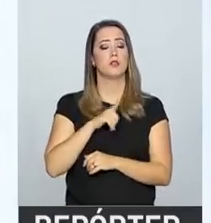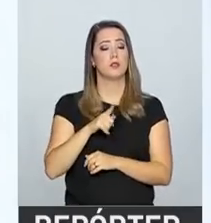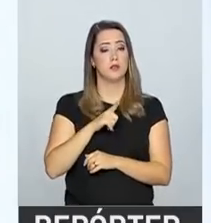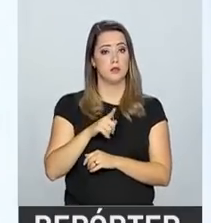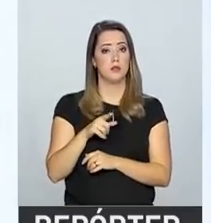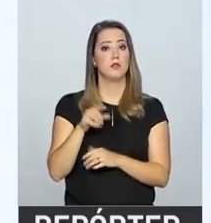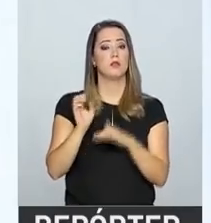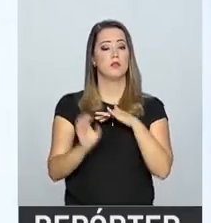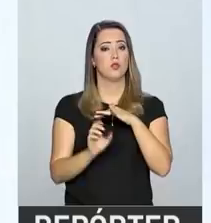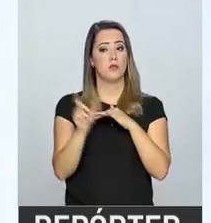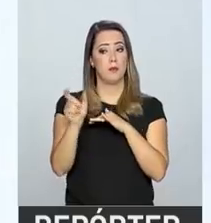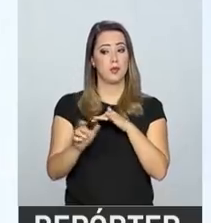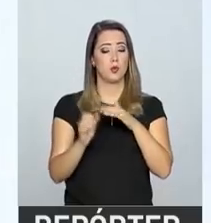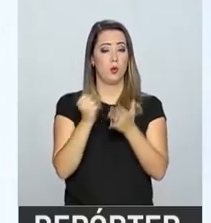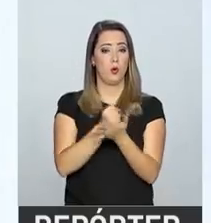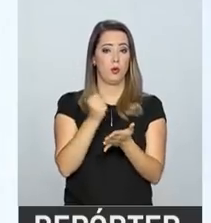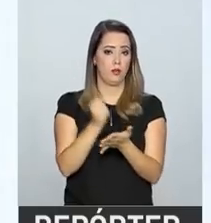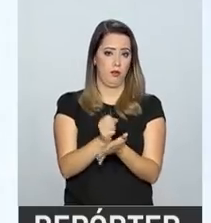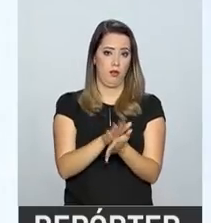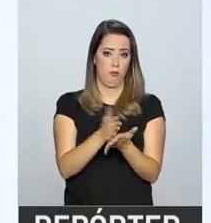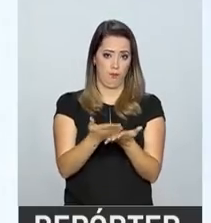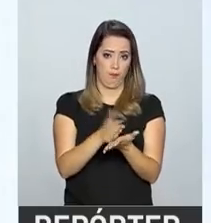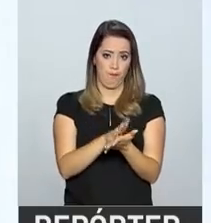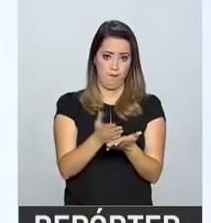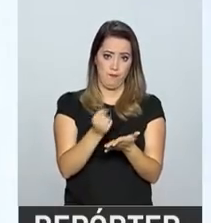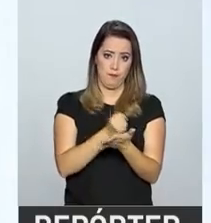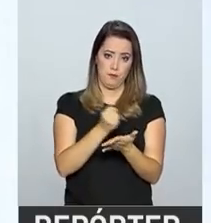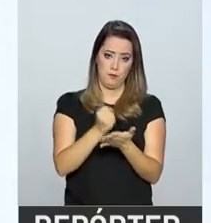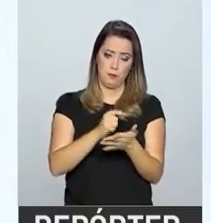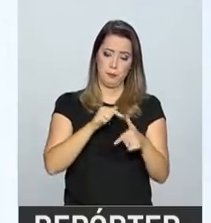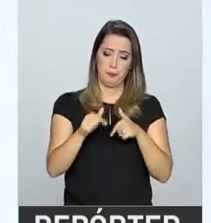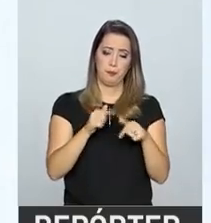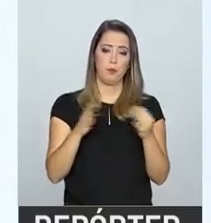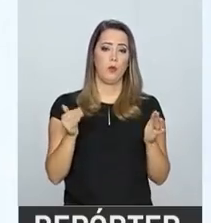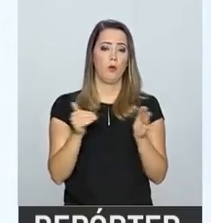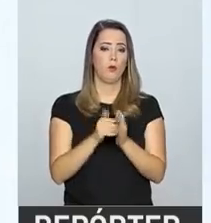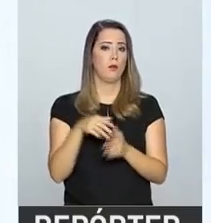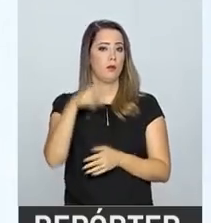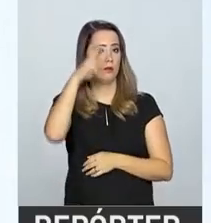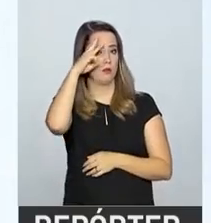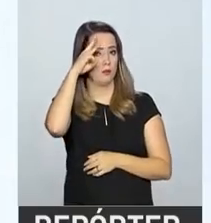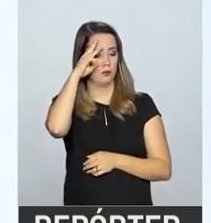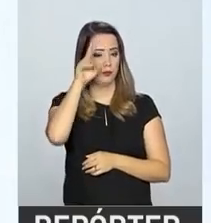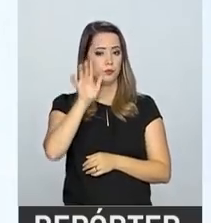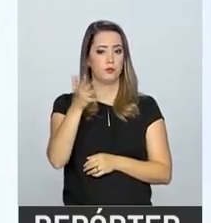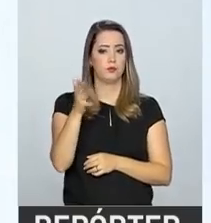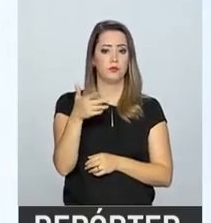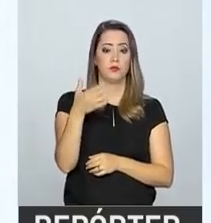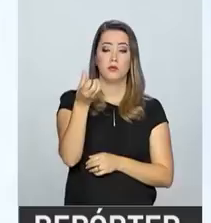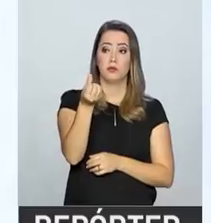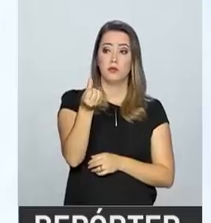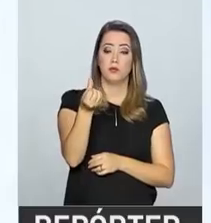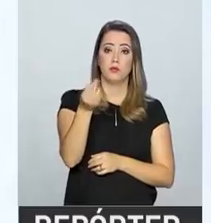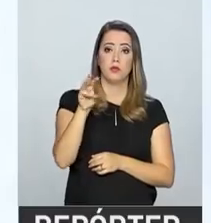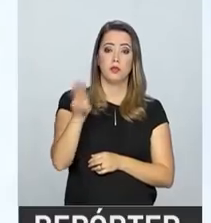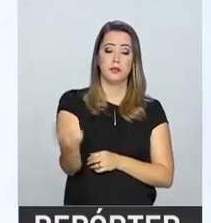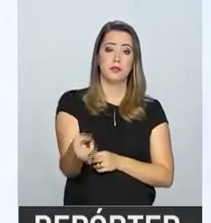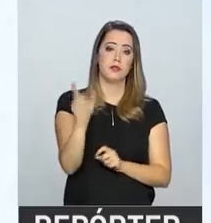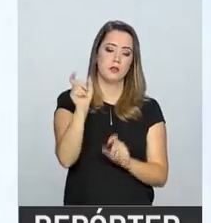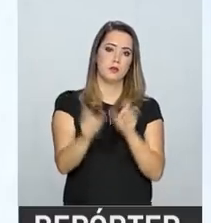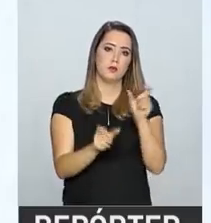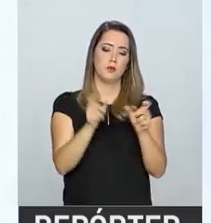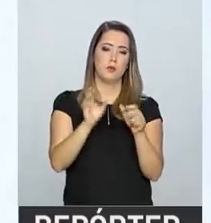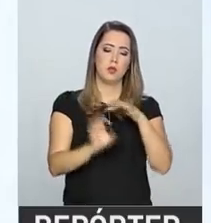tiverem empregados segundo o ministério do trabalho até a última terça-feira cerca de 6 milhões de estabelecimentos